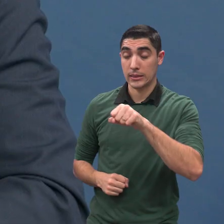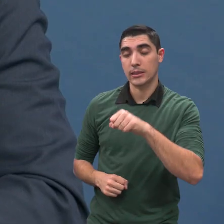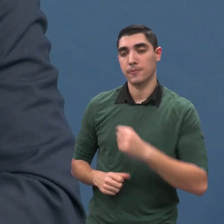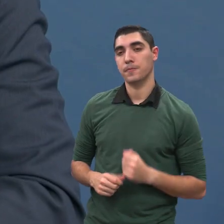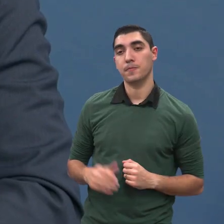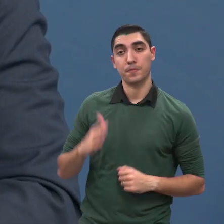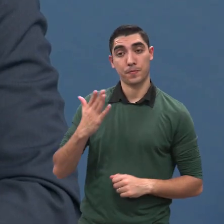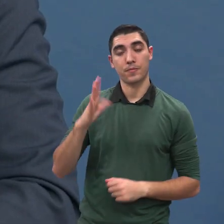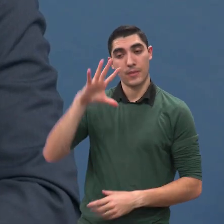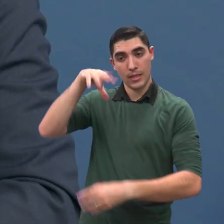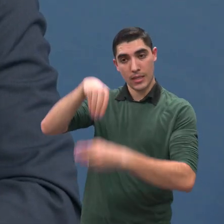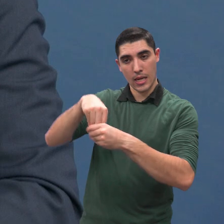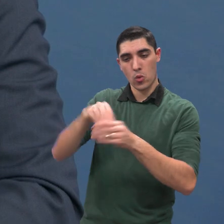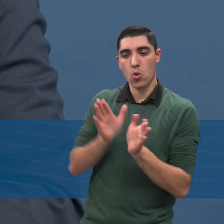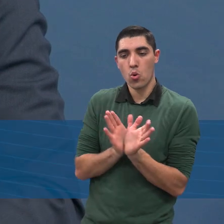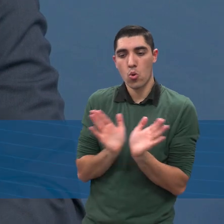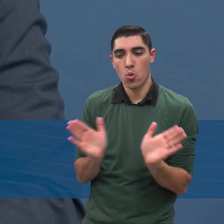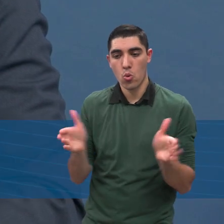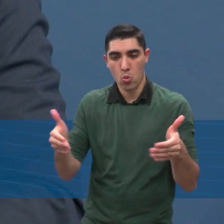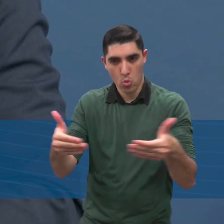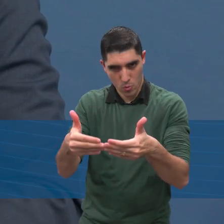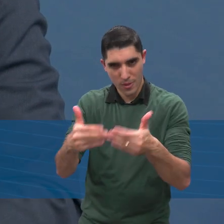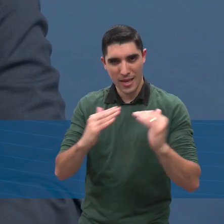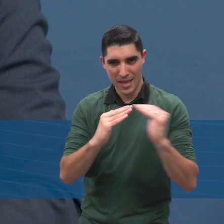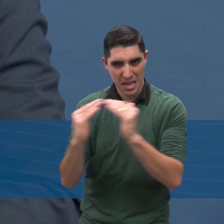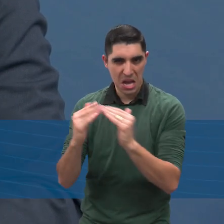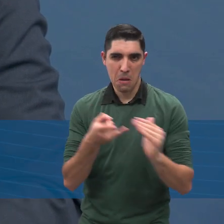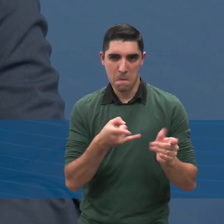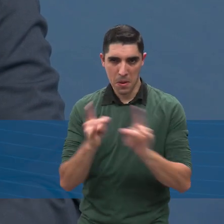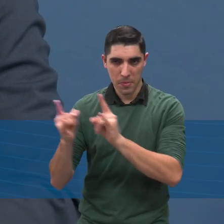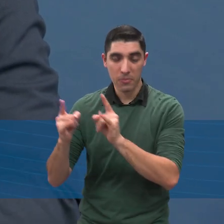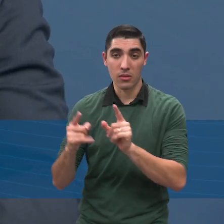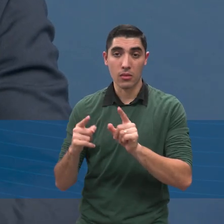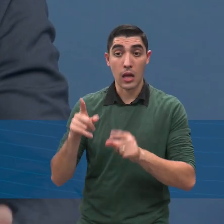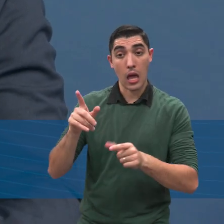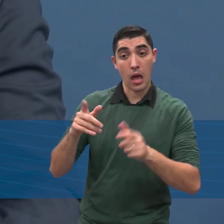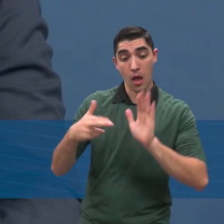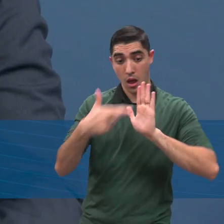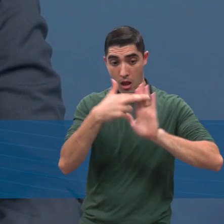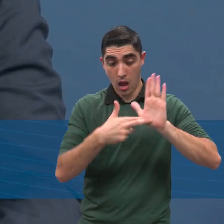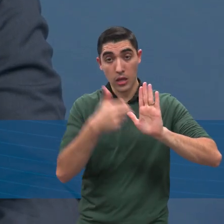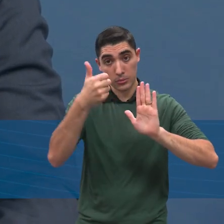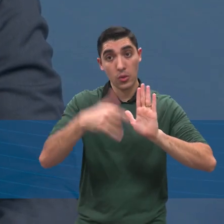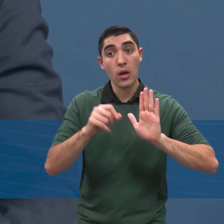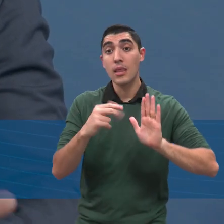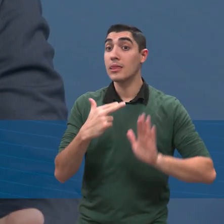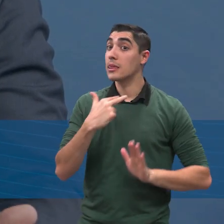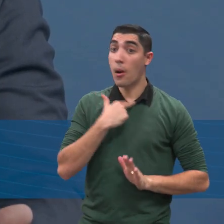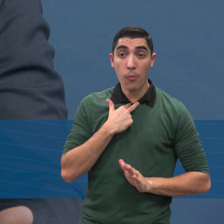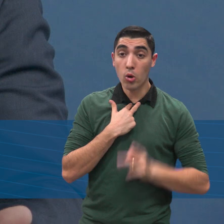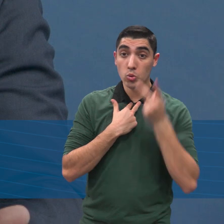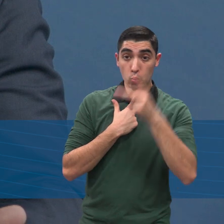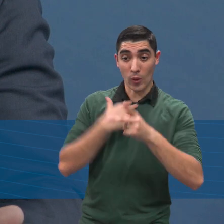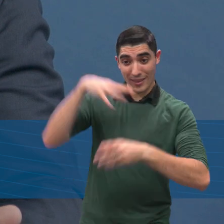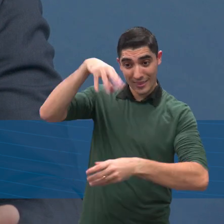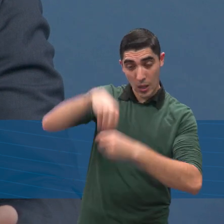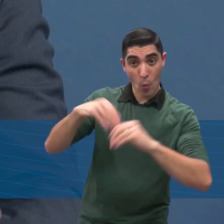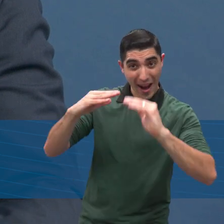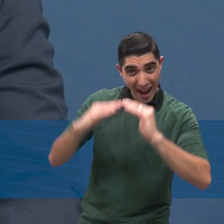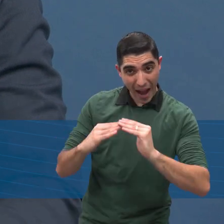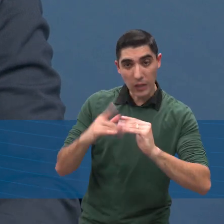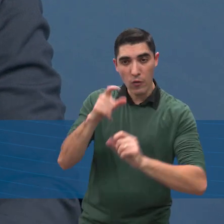Então, no condomínio, todos os condomínios é proibido construir um muro, né? Na parte frontal da